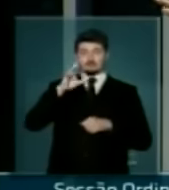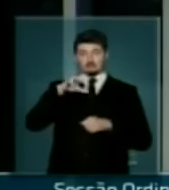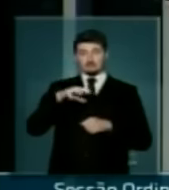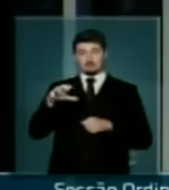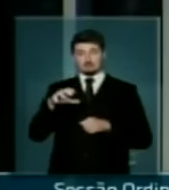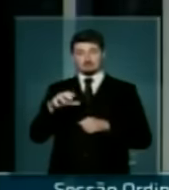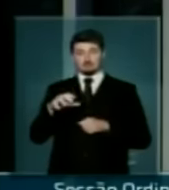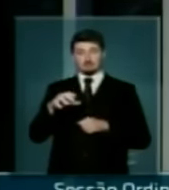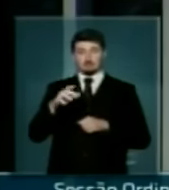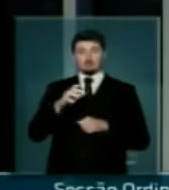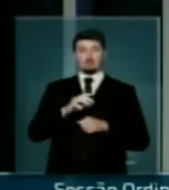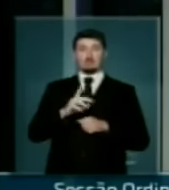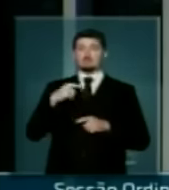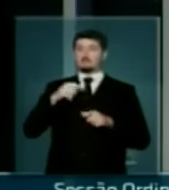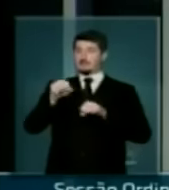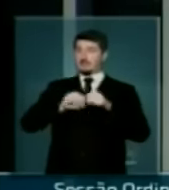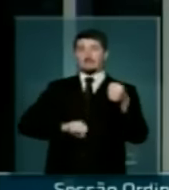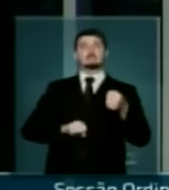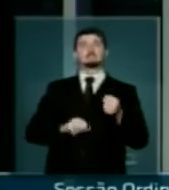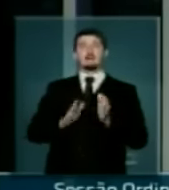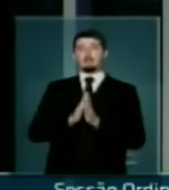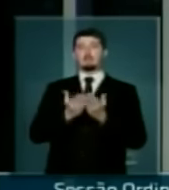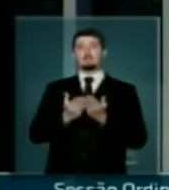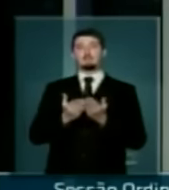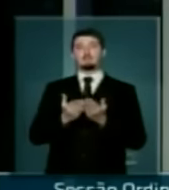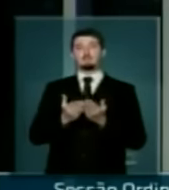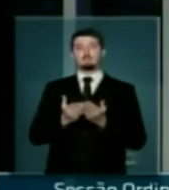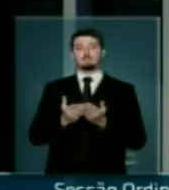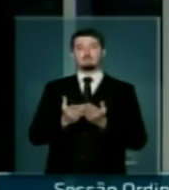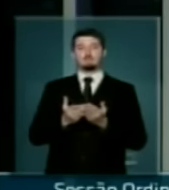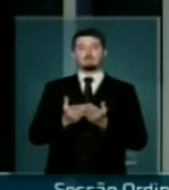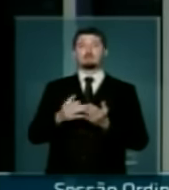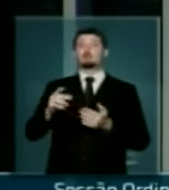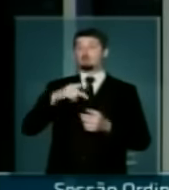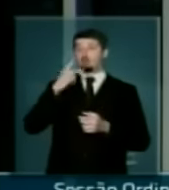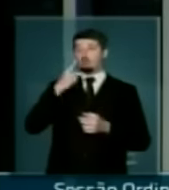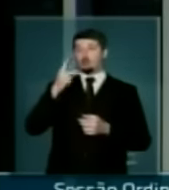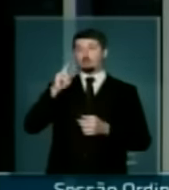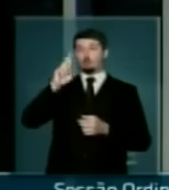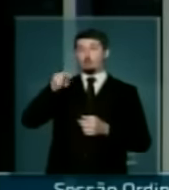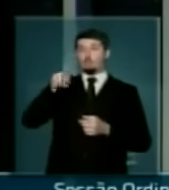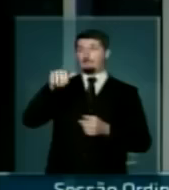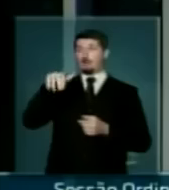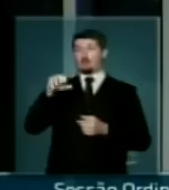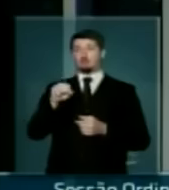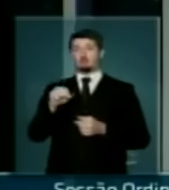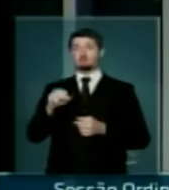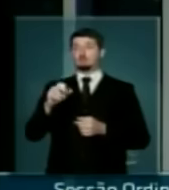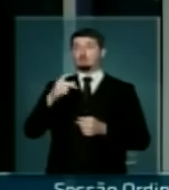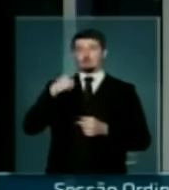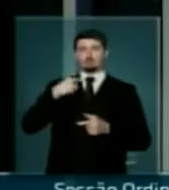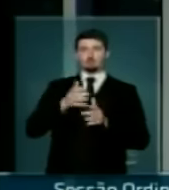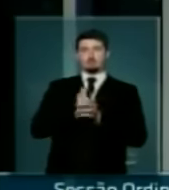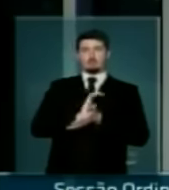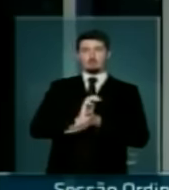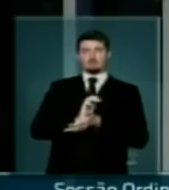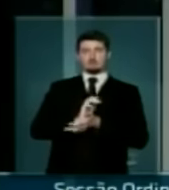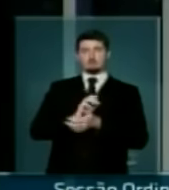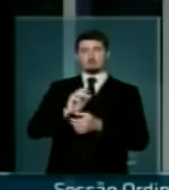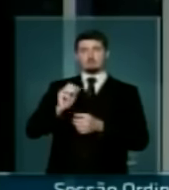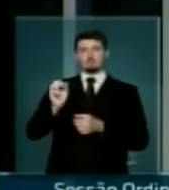nós vamos ter que rasgar esse livro aqui. Eu repito, quando eu cito a carta aos Romanos, eu sou chamado de homofóbico. Eu fui citar